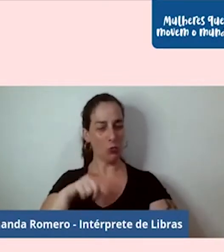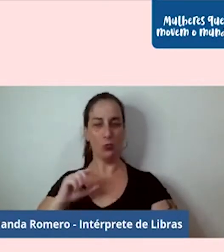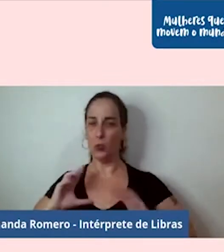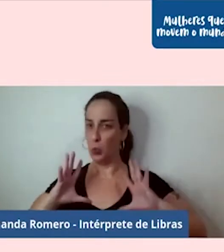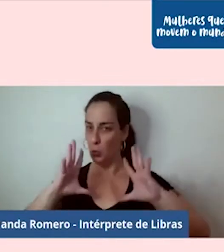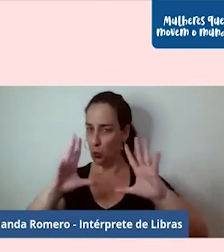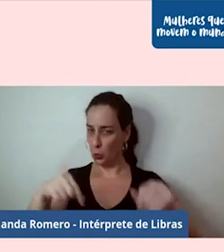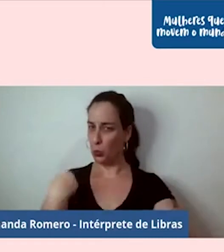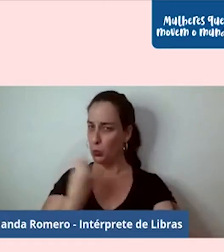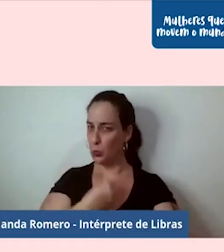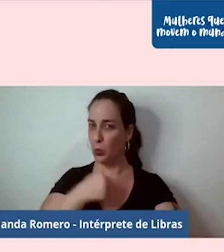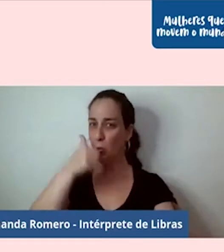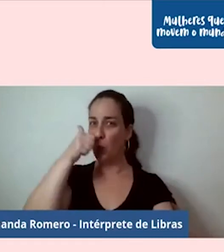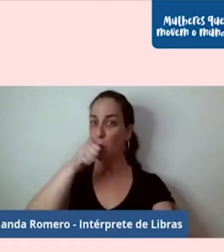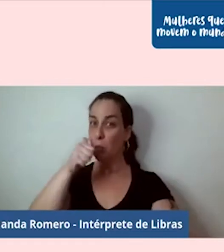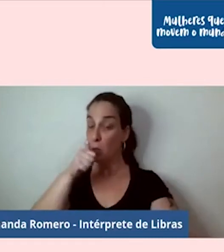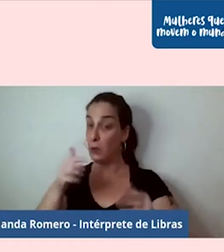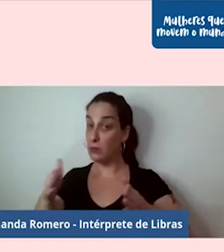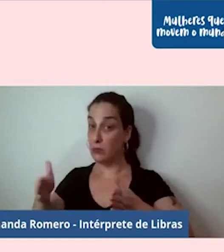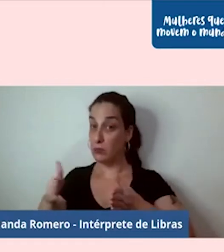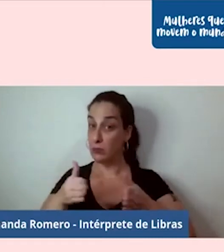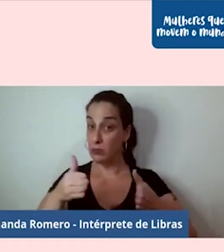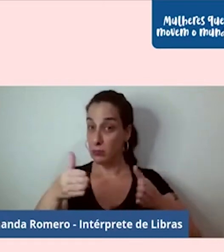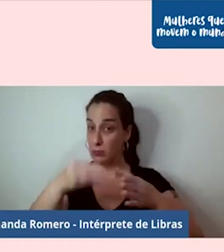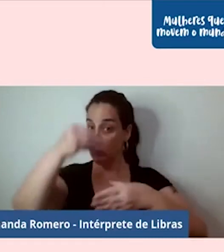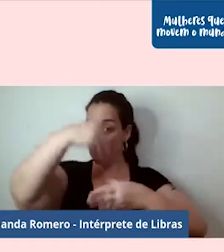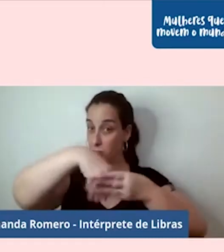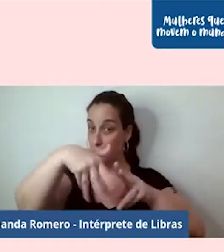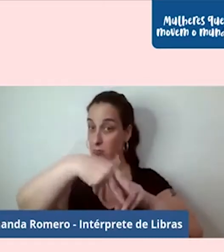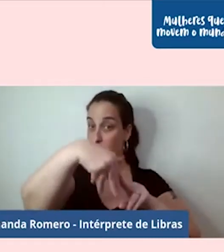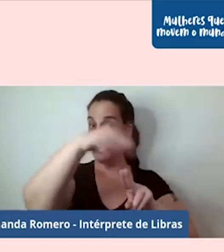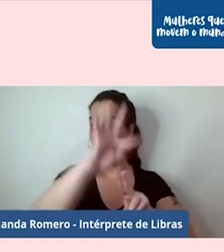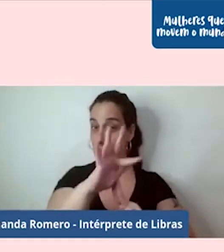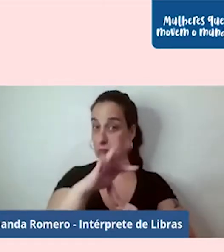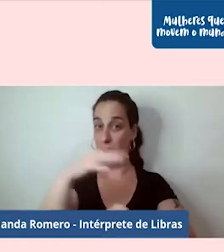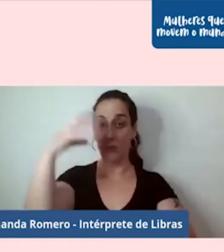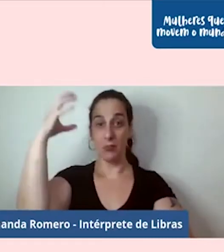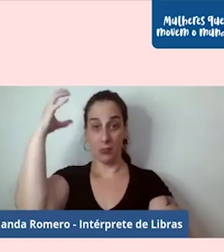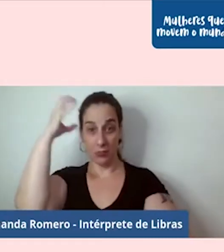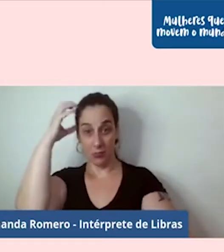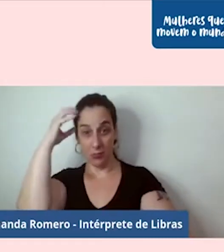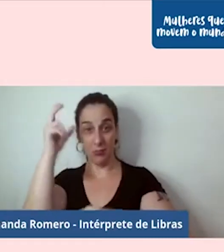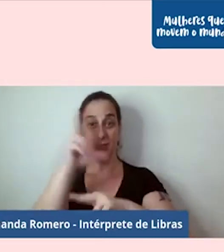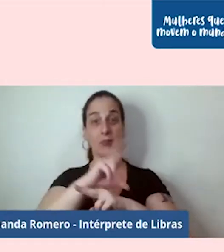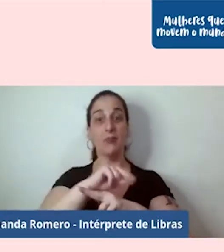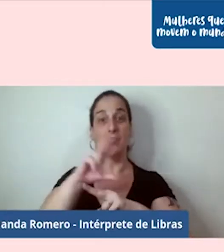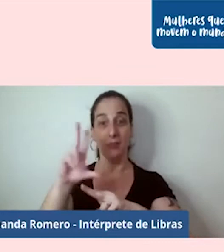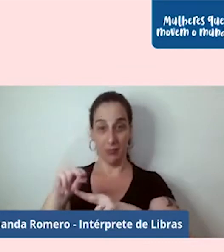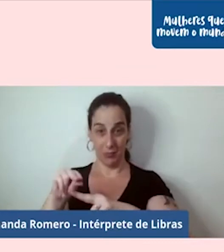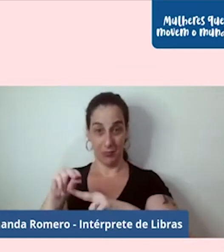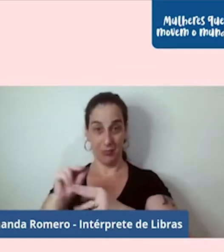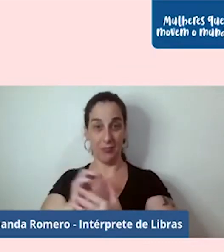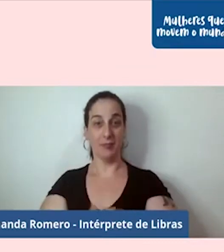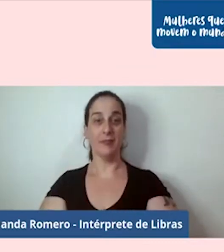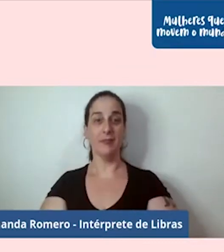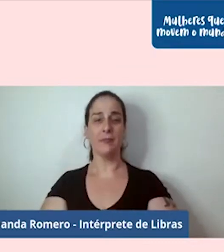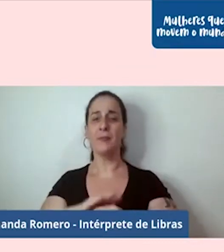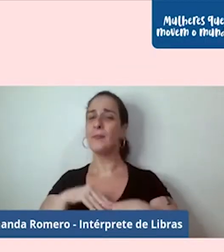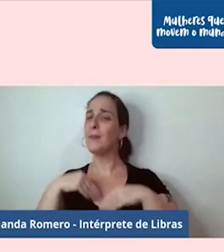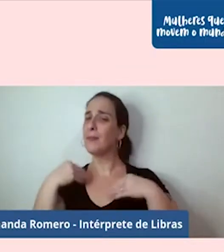somos mulheres com trajetórias no Sistema FEComércio, SESC e SENAC. Então, eu